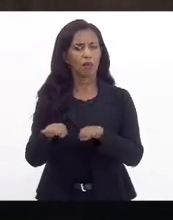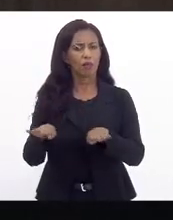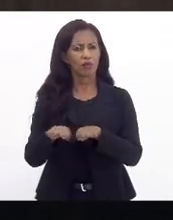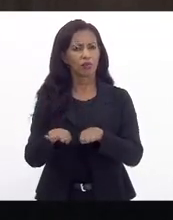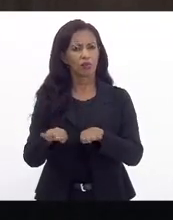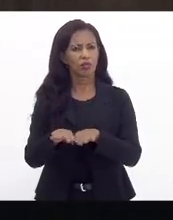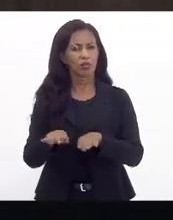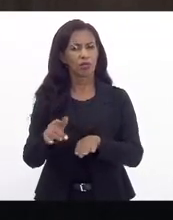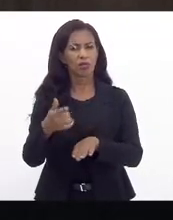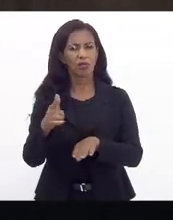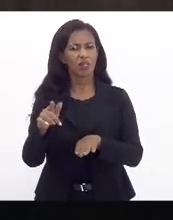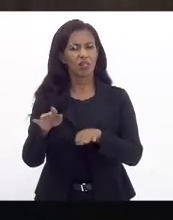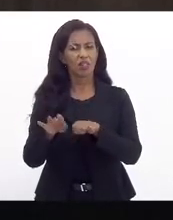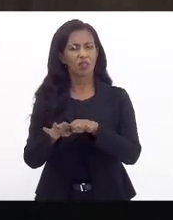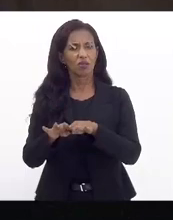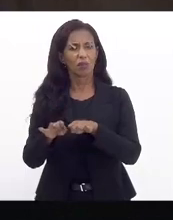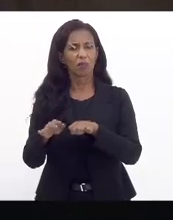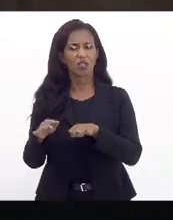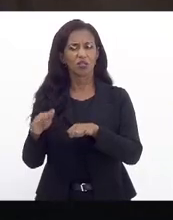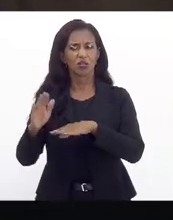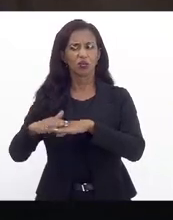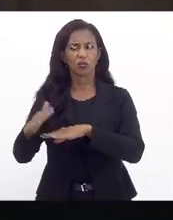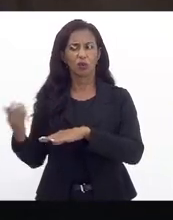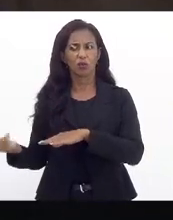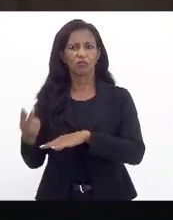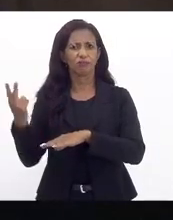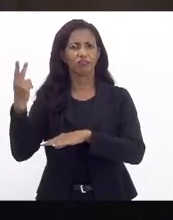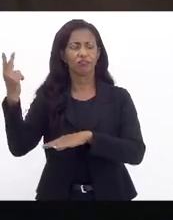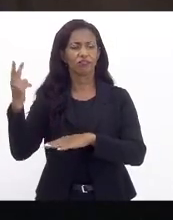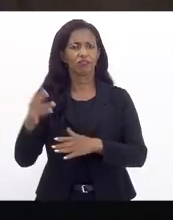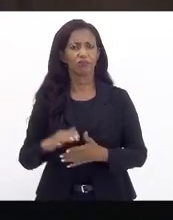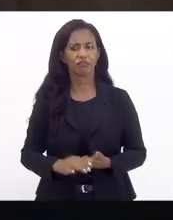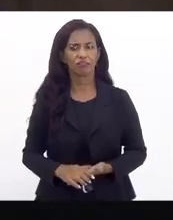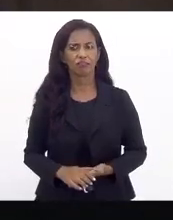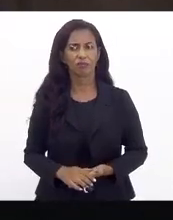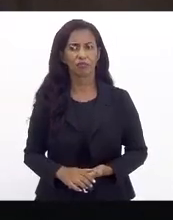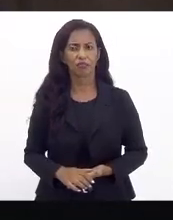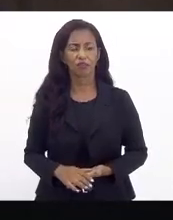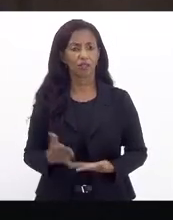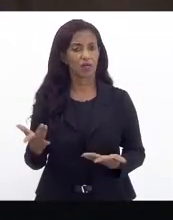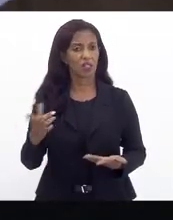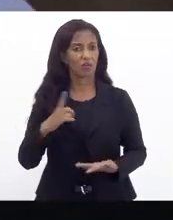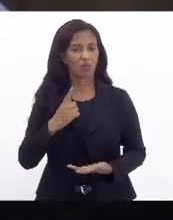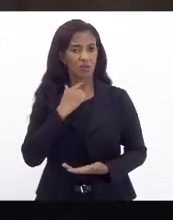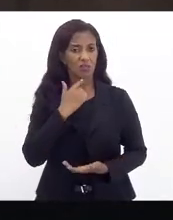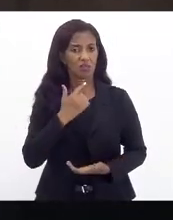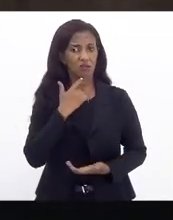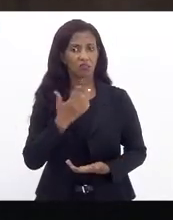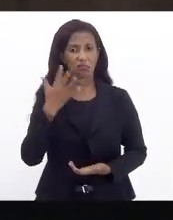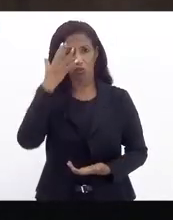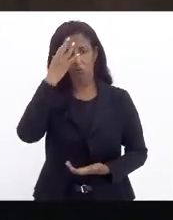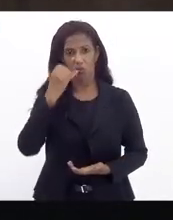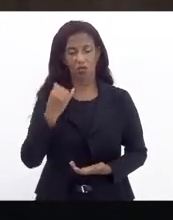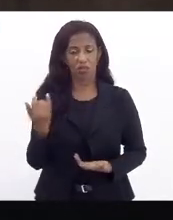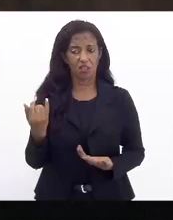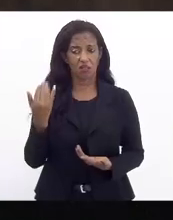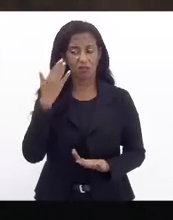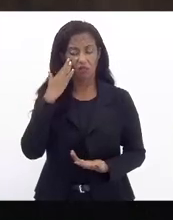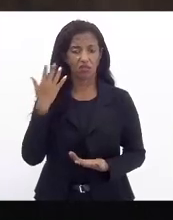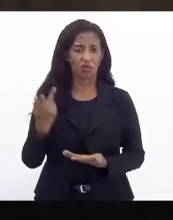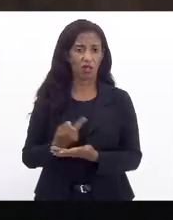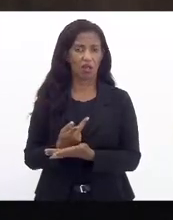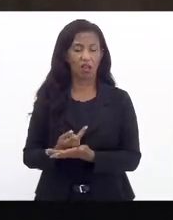e não da média dos mais altos e não da média aritmética então eu tenho essa dúvida não sei se eu entendi errado